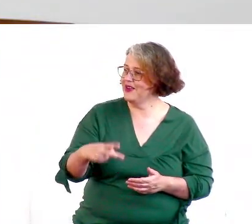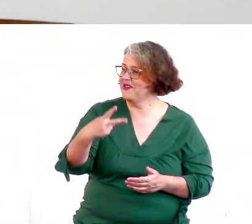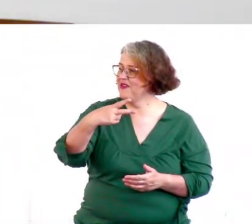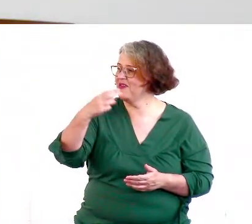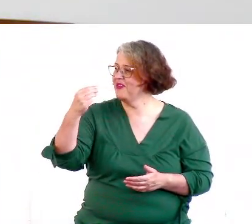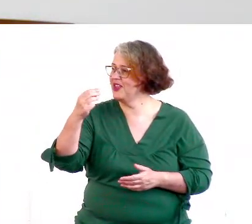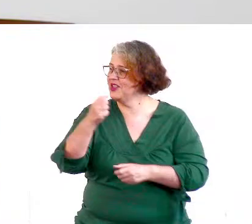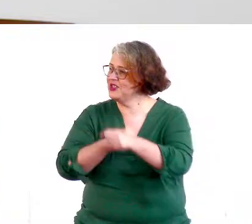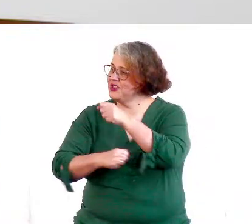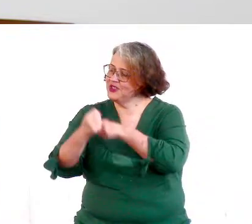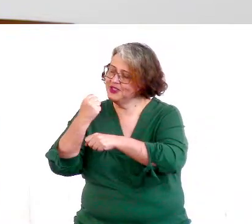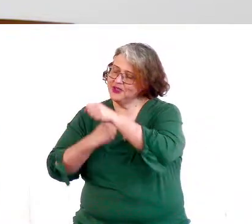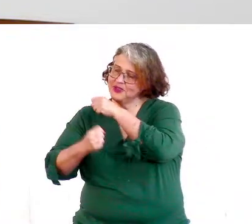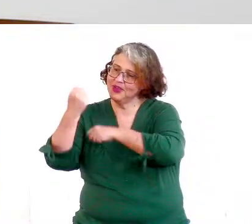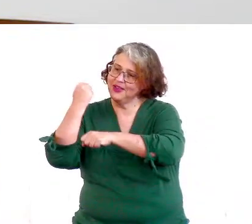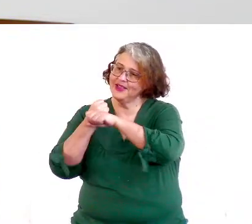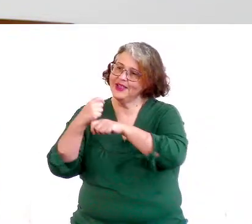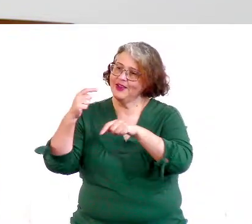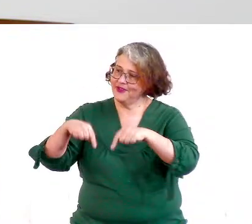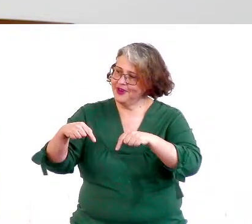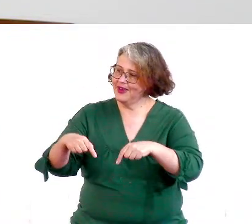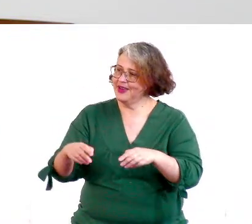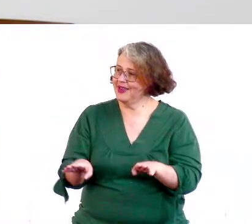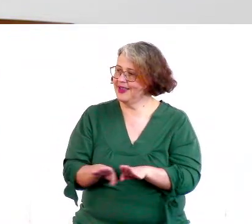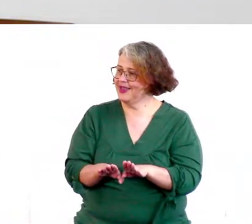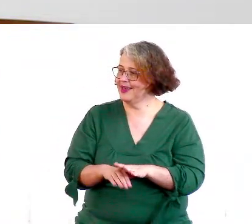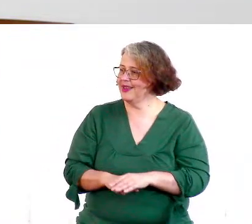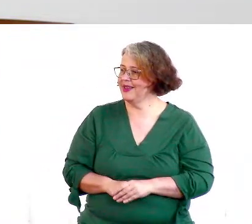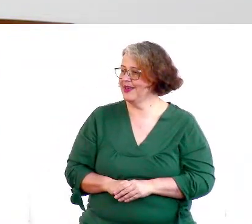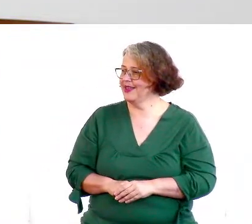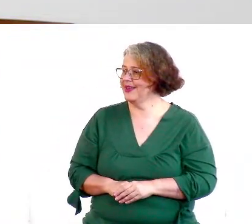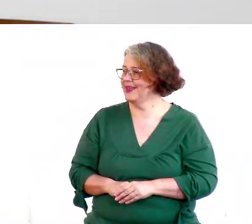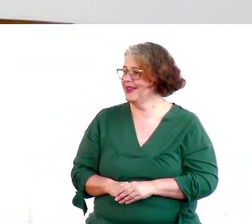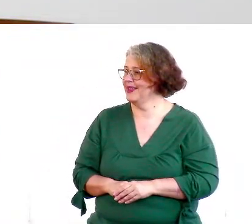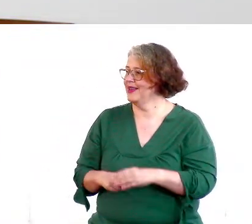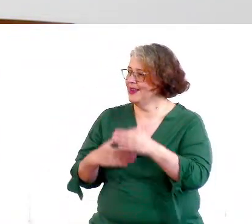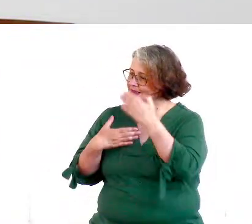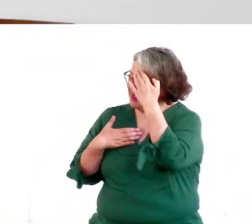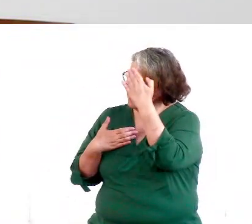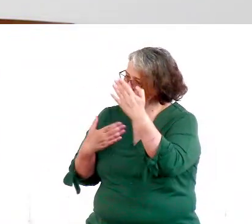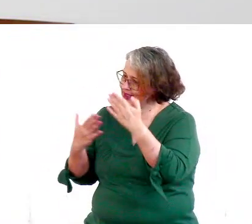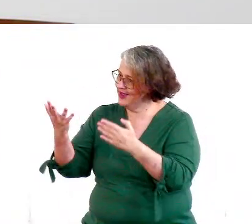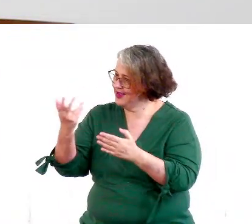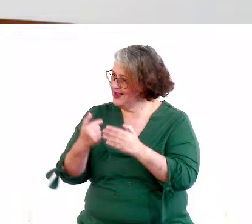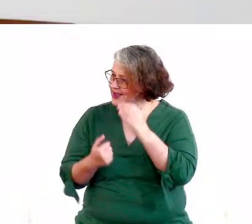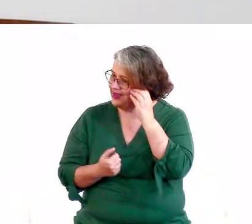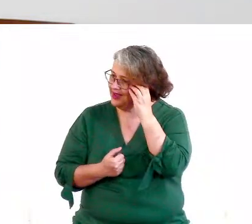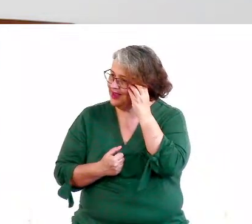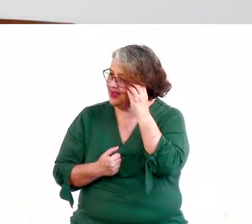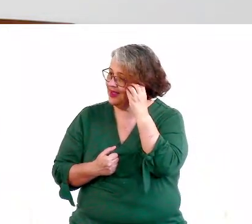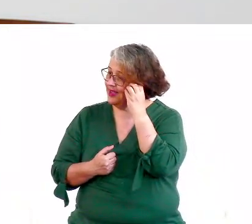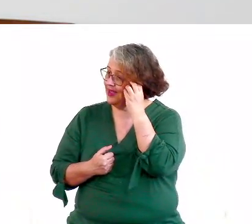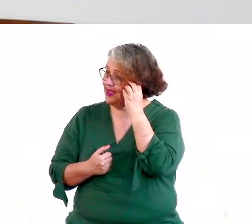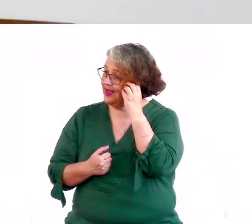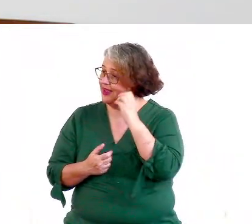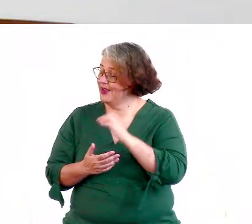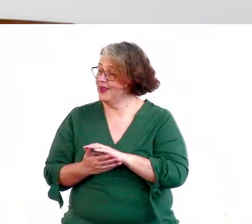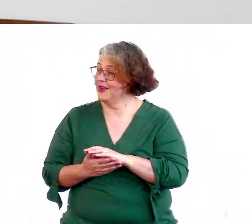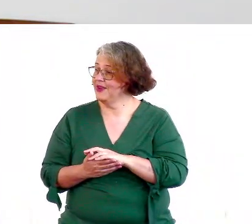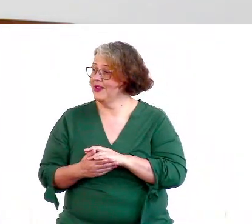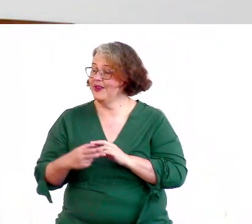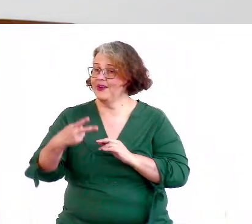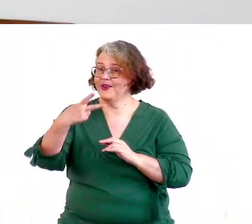à nossa frente, os nossos irmãos já identificando também. Que bom que vocês estão conosco, voltando Tirza, 20